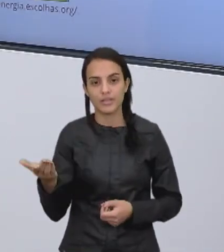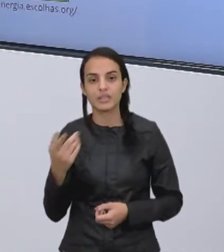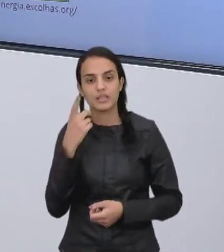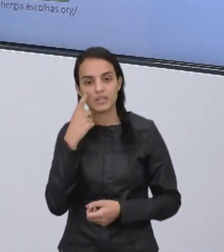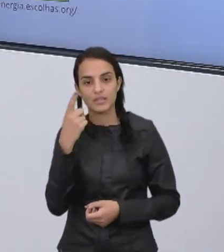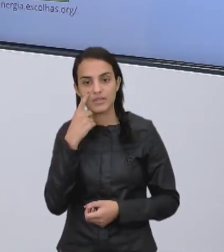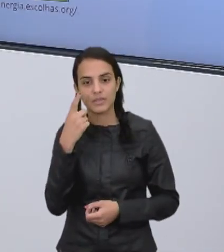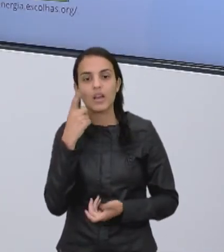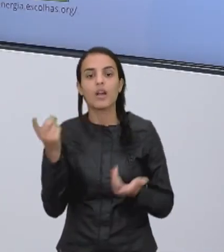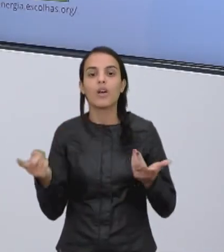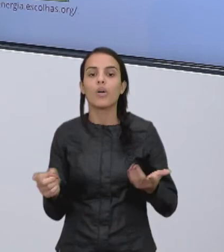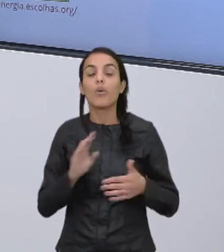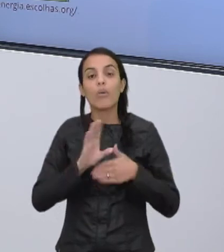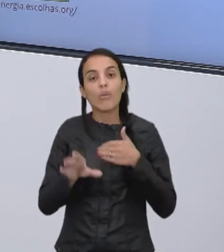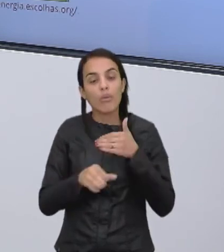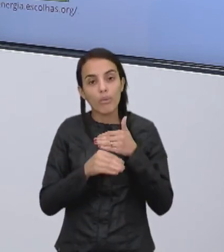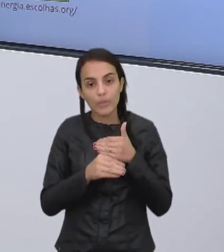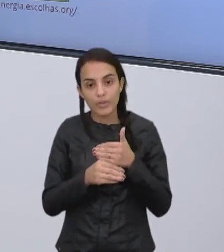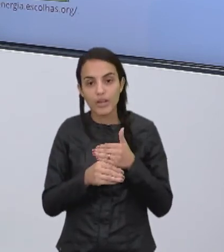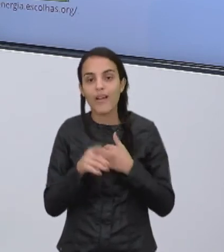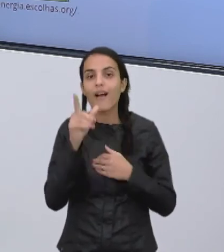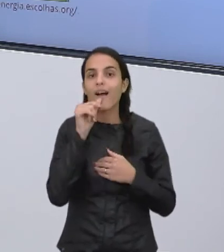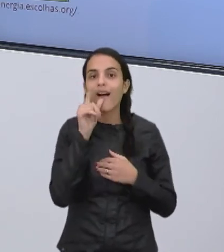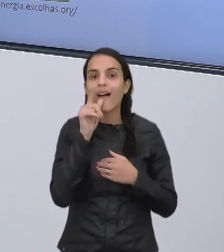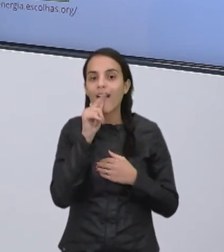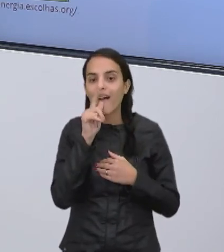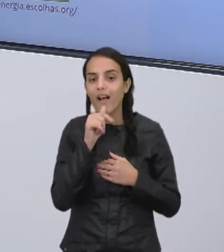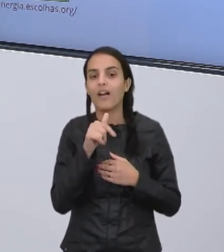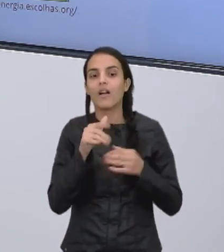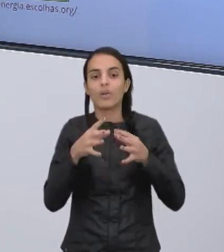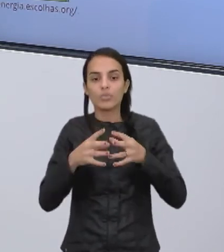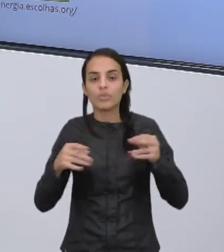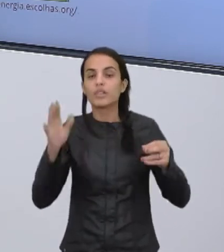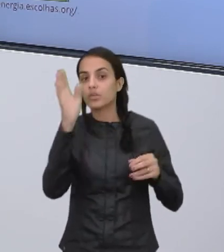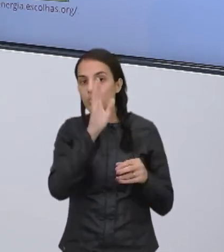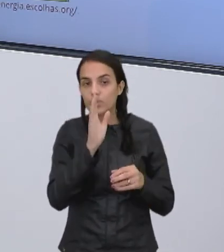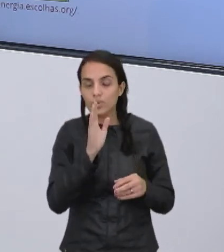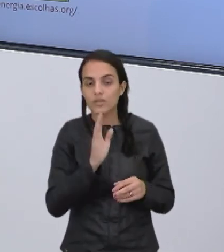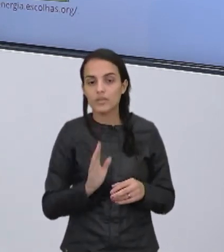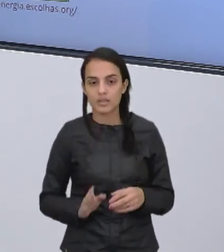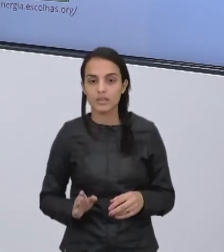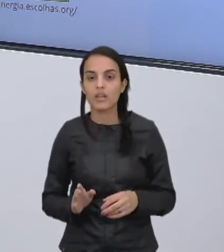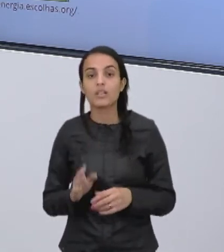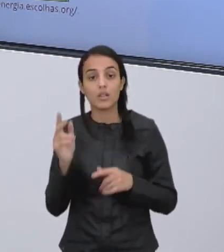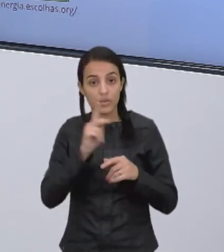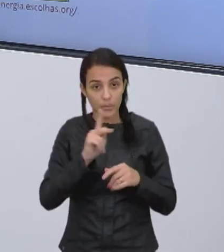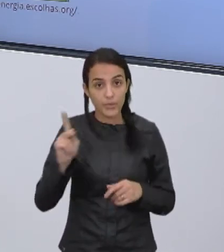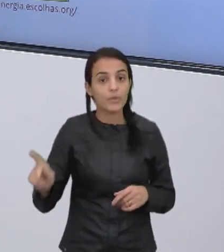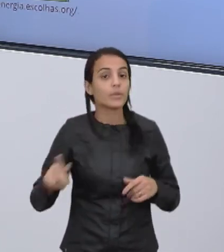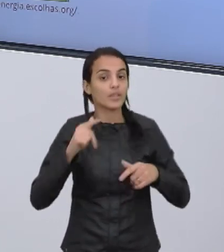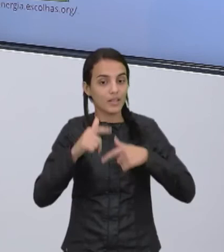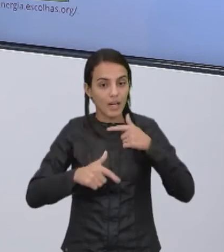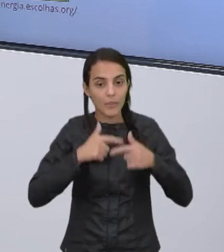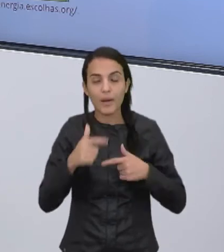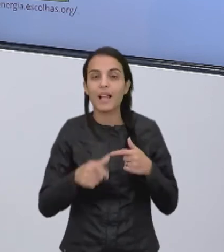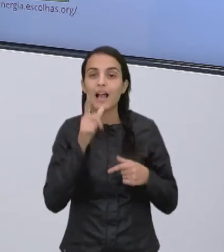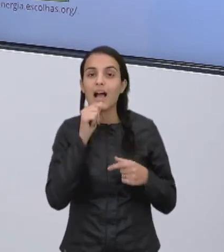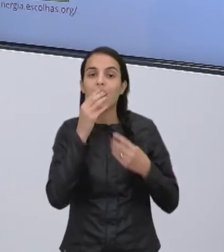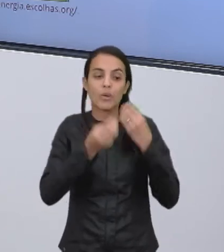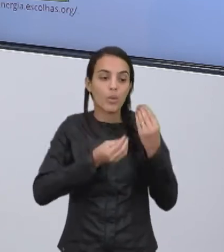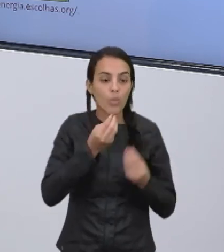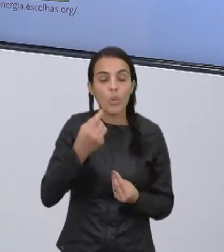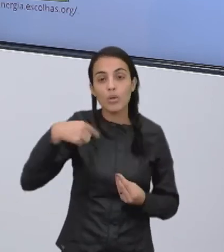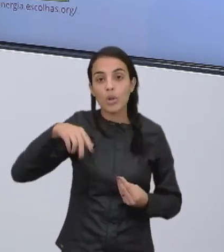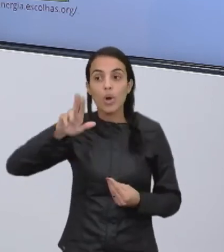um componente aí chamado a água, solvente universal, que o professor trabalha um pouquinho sobre as qualidades da água e por que a gente